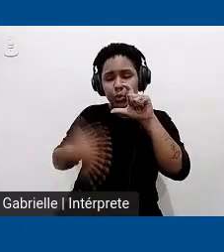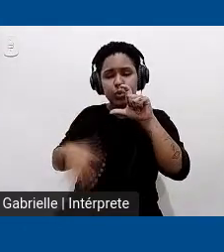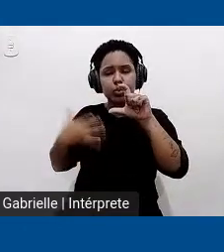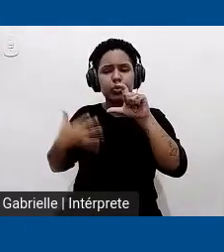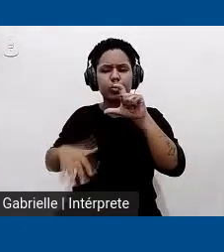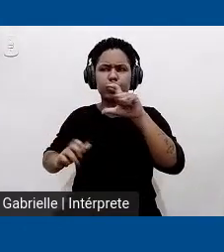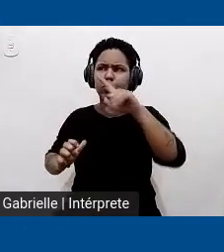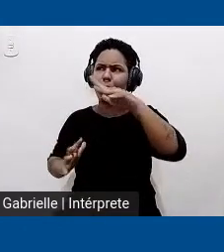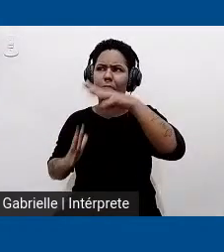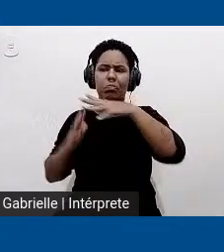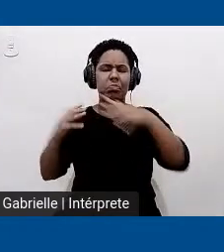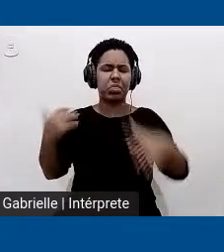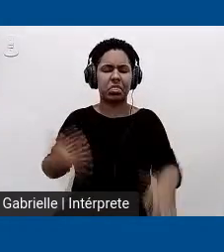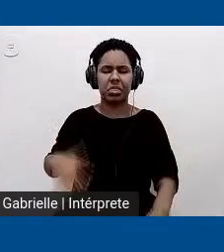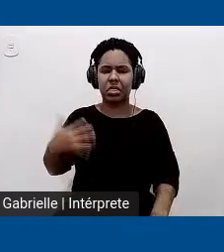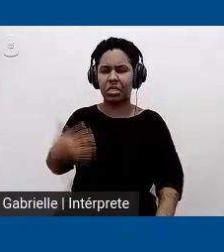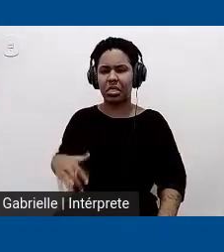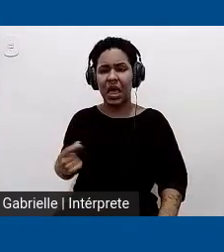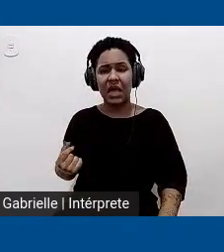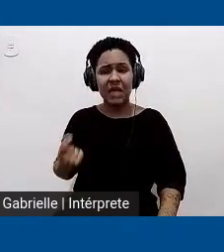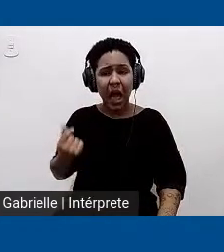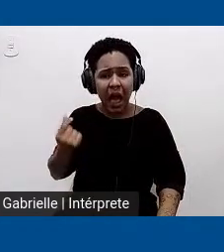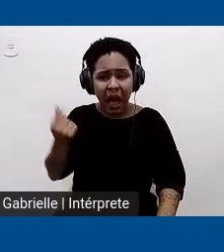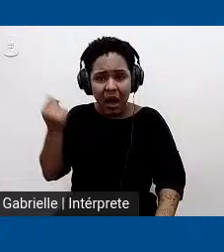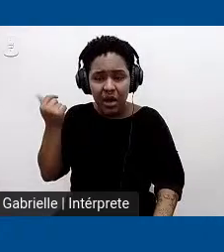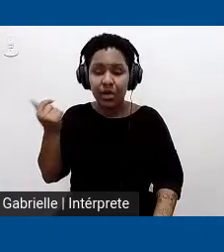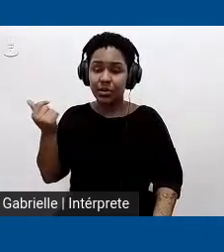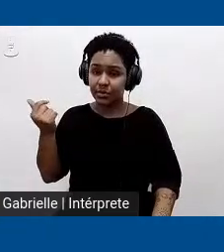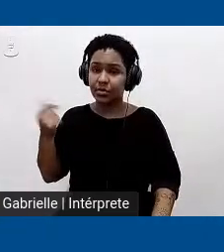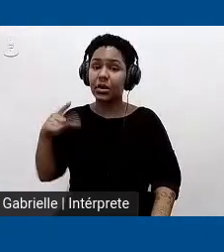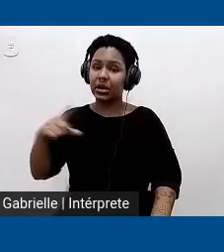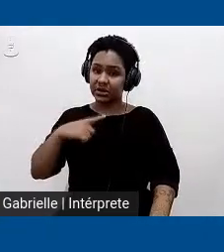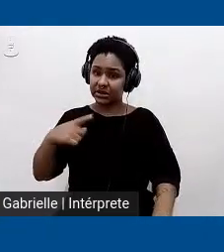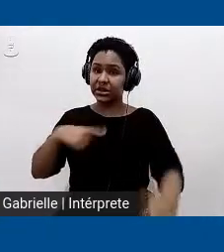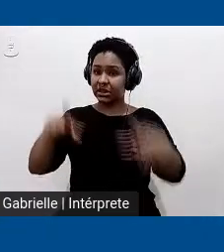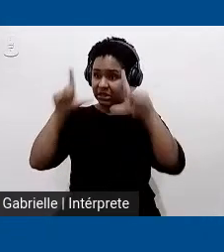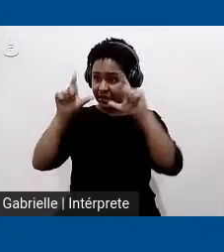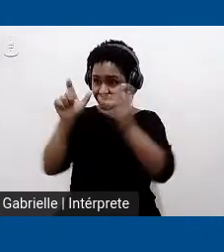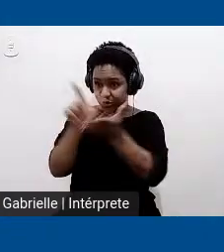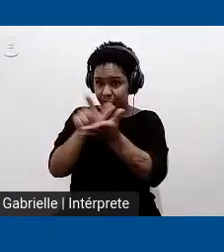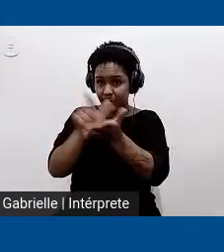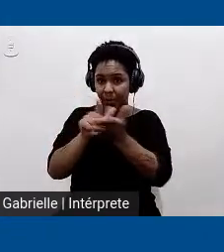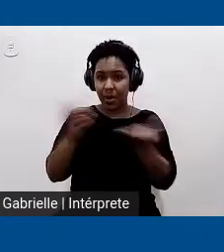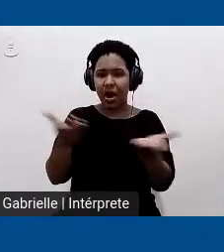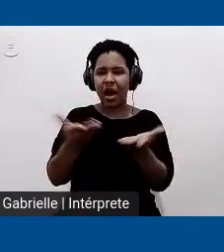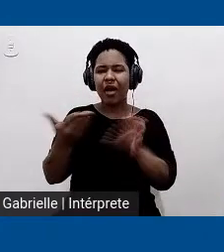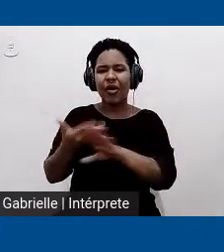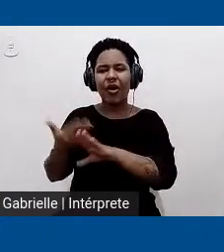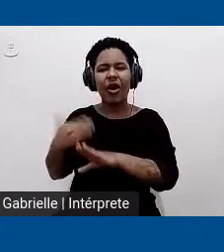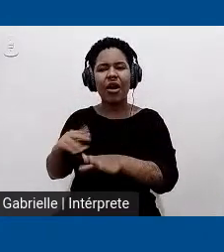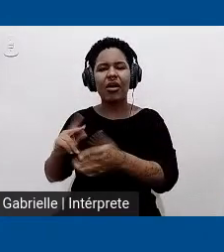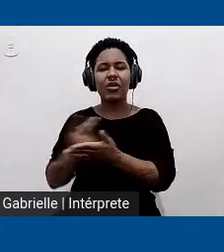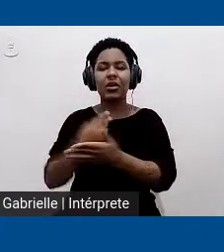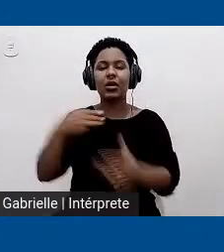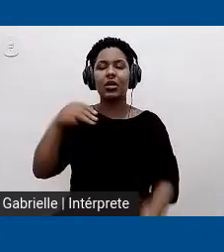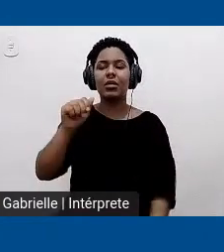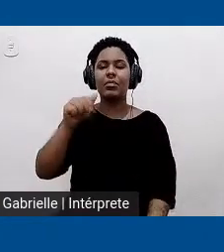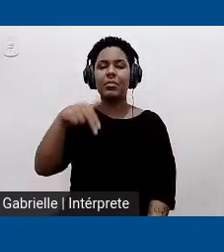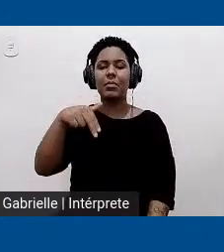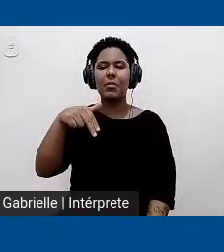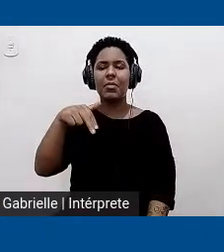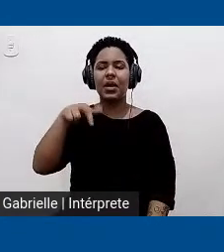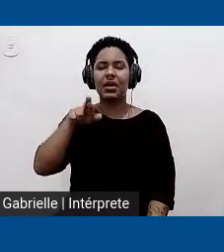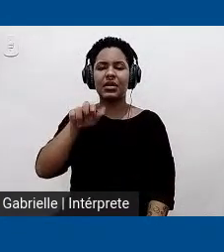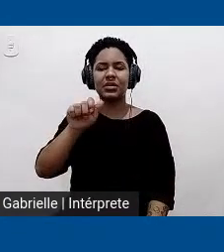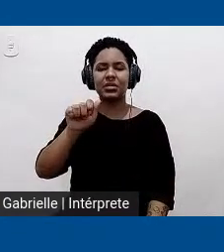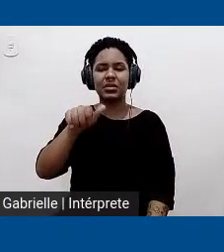é? E tem fotografias de papel, agora teve um caso recente do Man Ray, né?